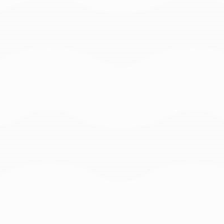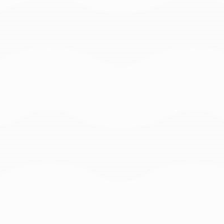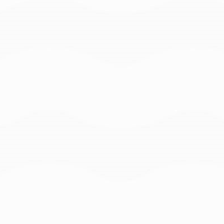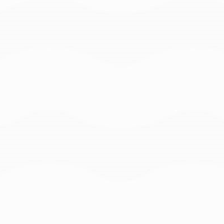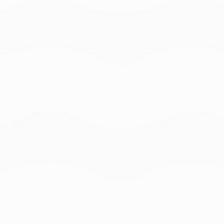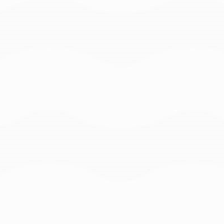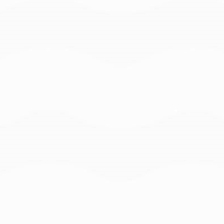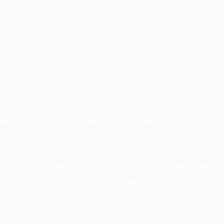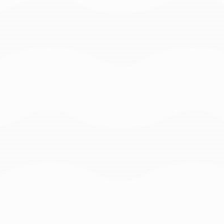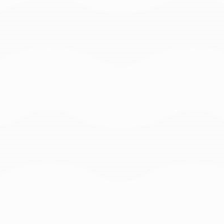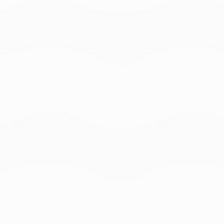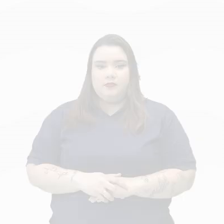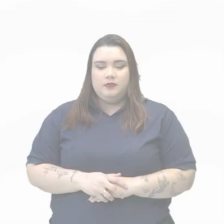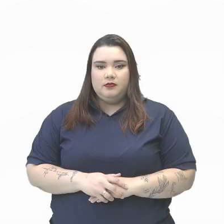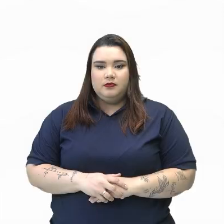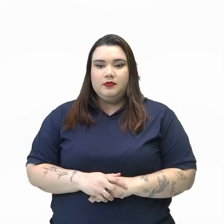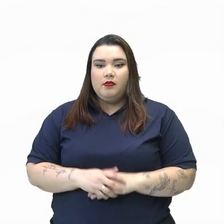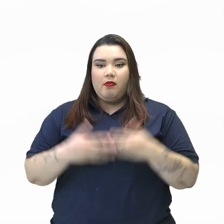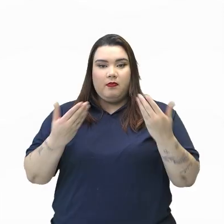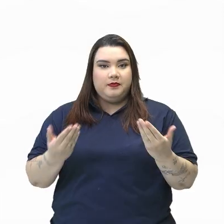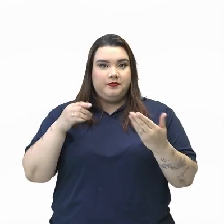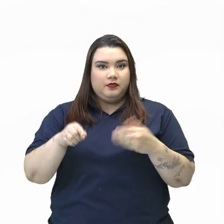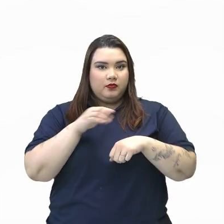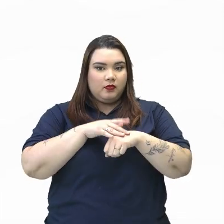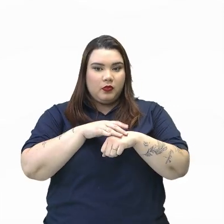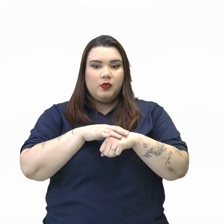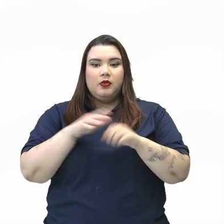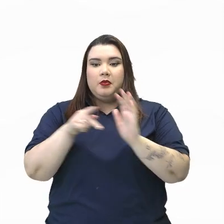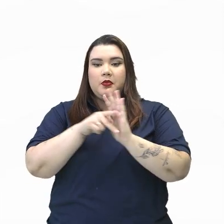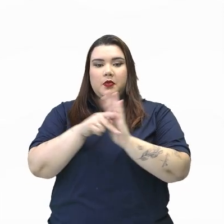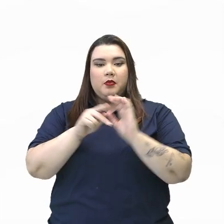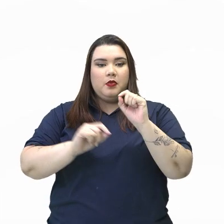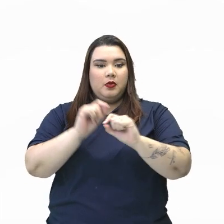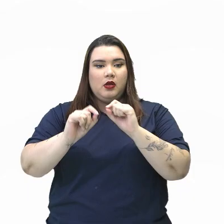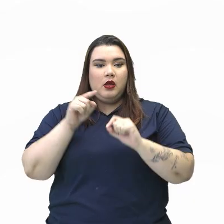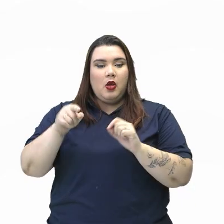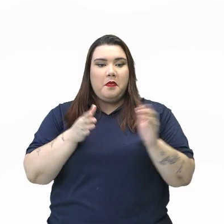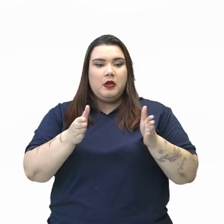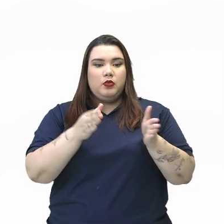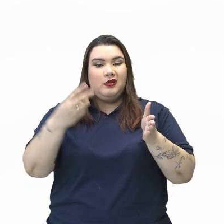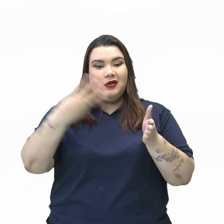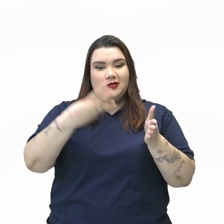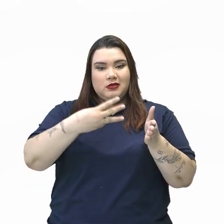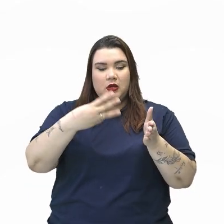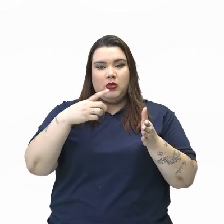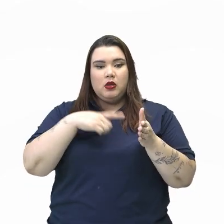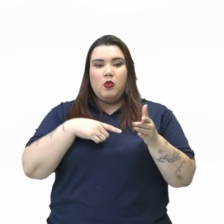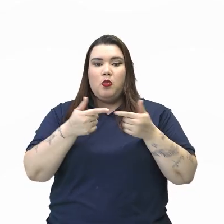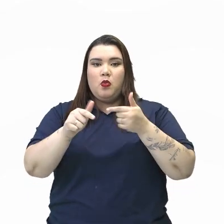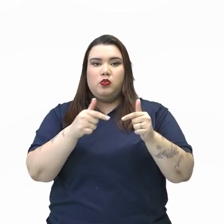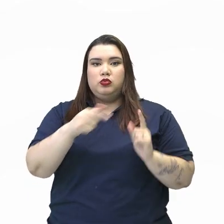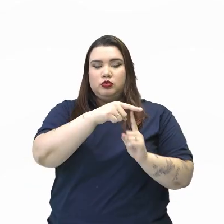preocupante, né, a sífilis. E a fase latente, que é a fase terciária, ela já avança mais para outras partes,